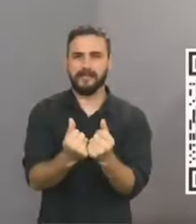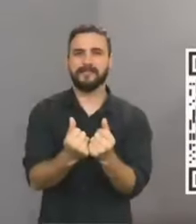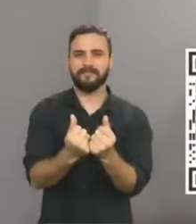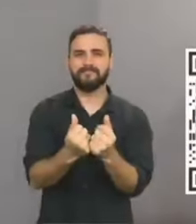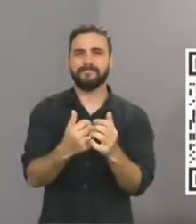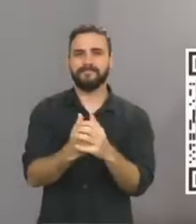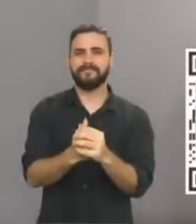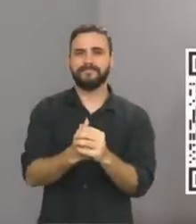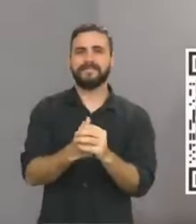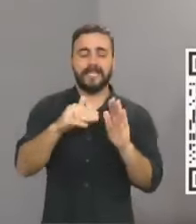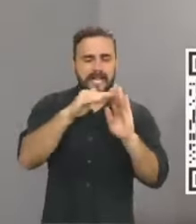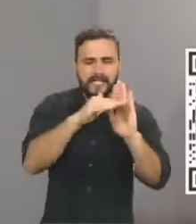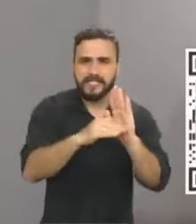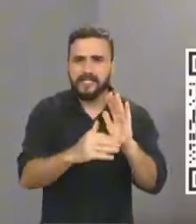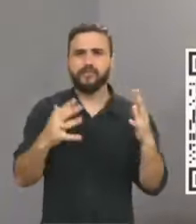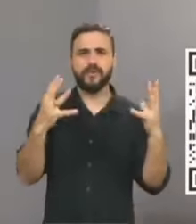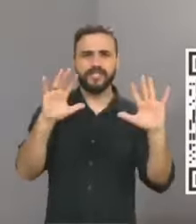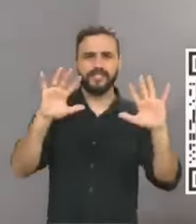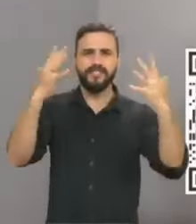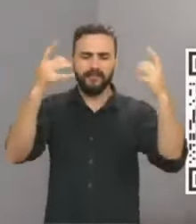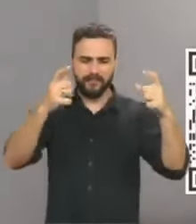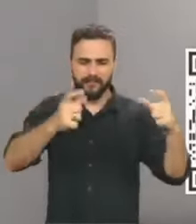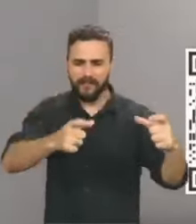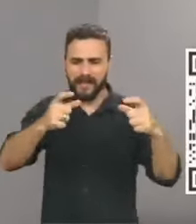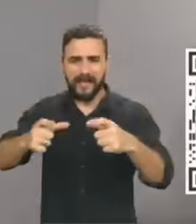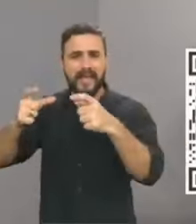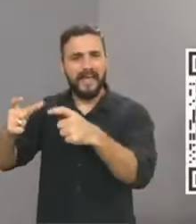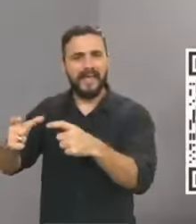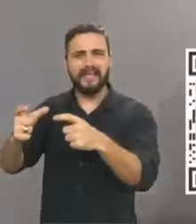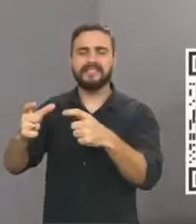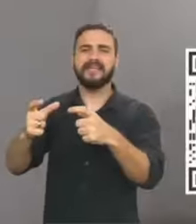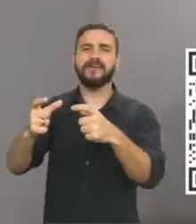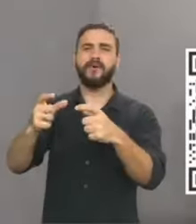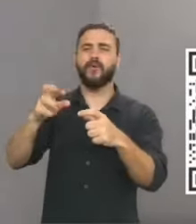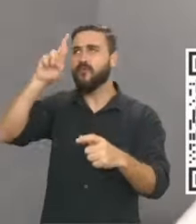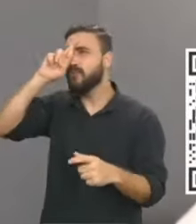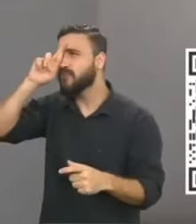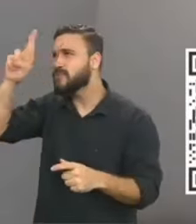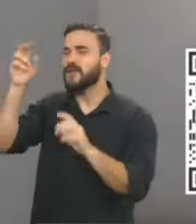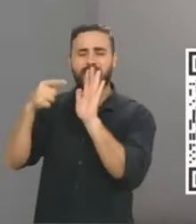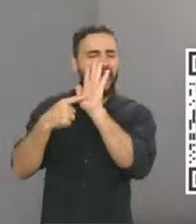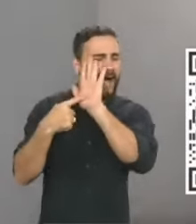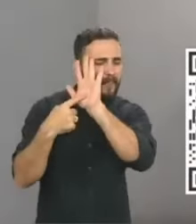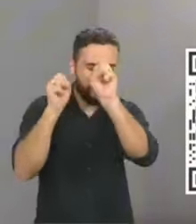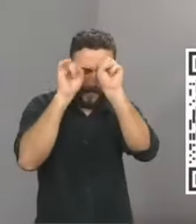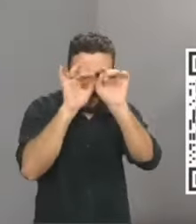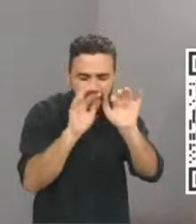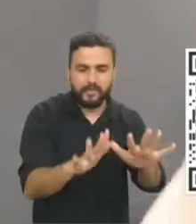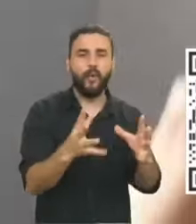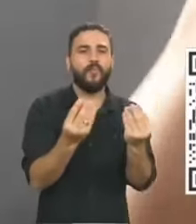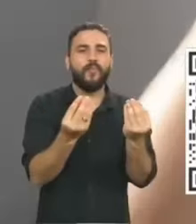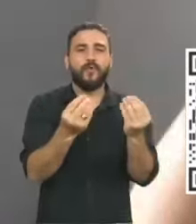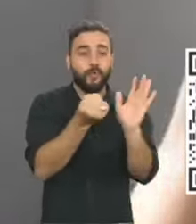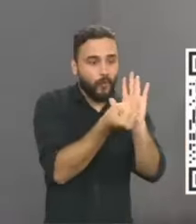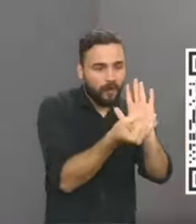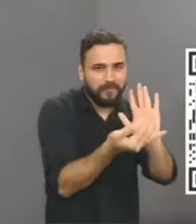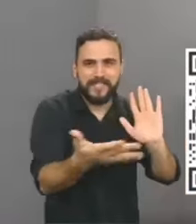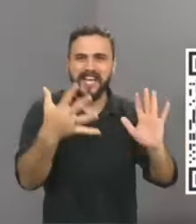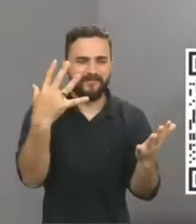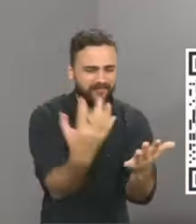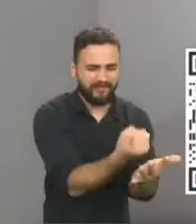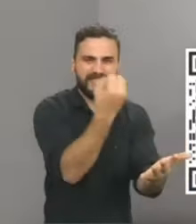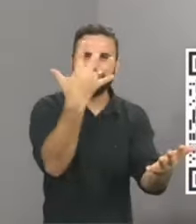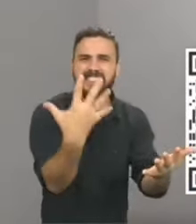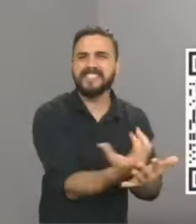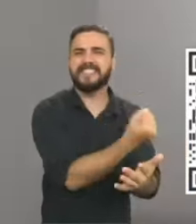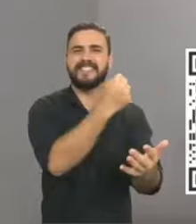em todas as edições. O coração do Senhor está nisso, o Evangelho continua sendo o poder de Deus para salvar todo aquele